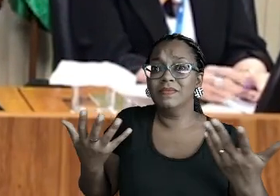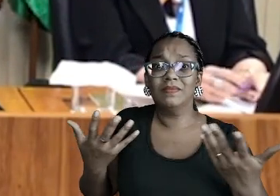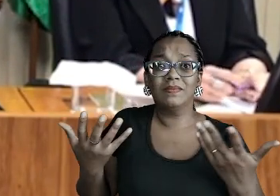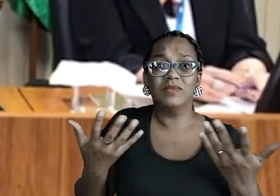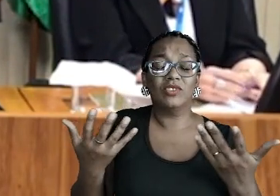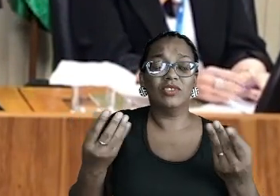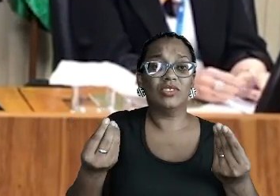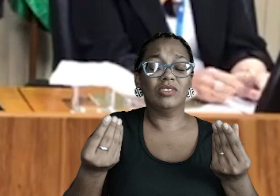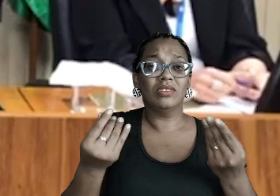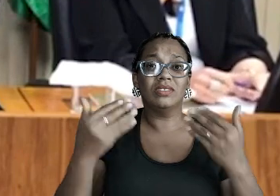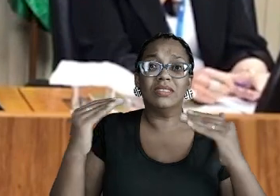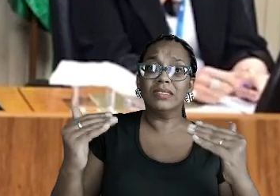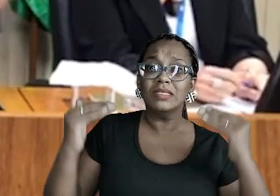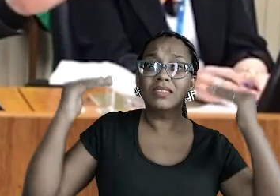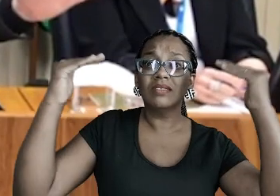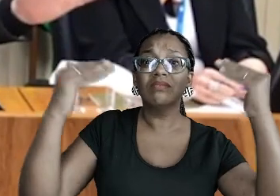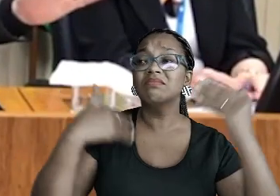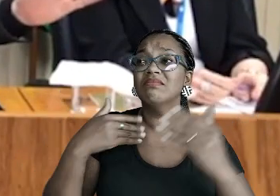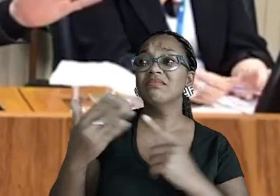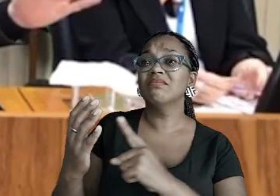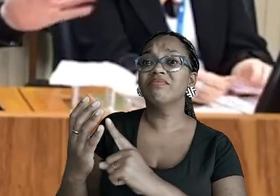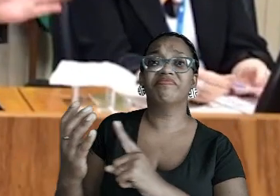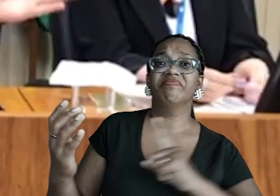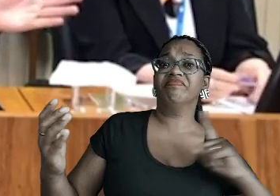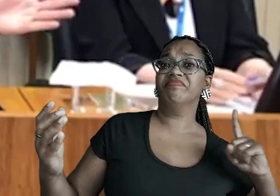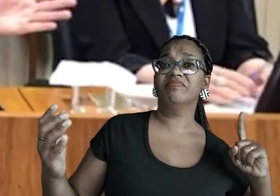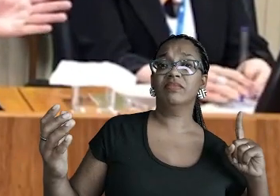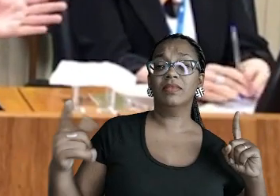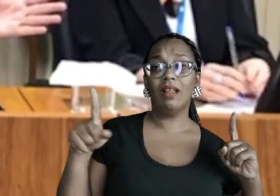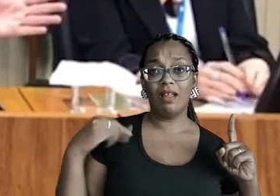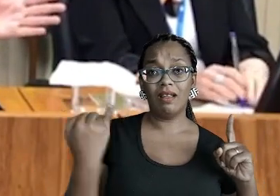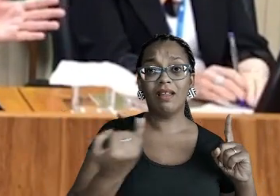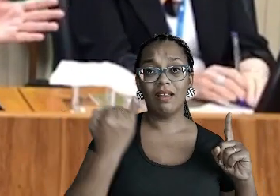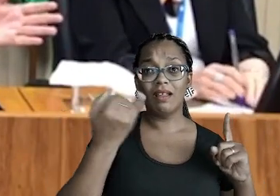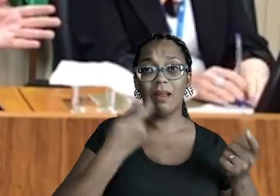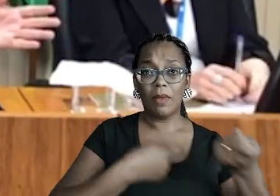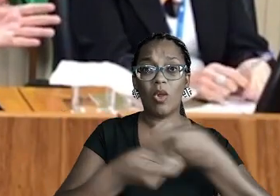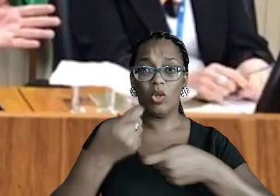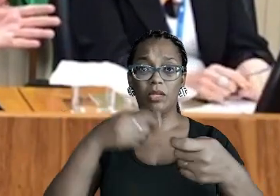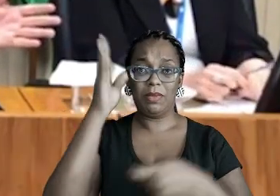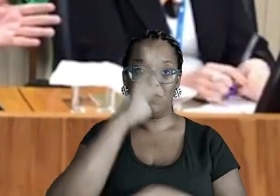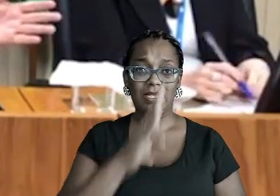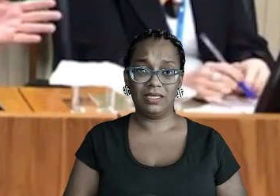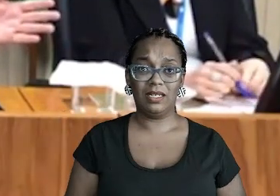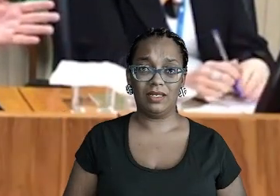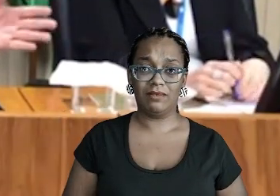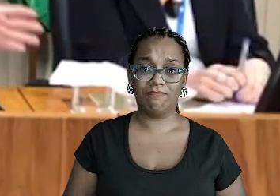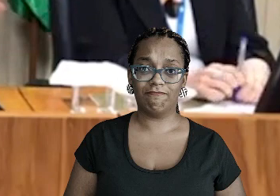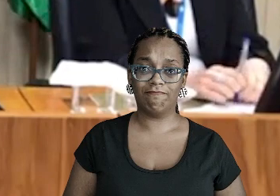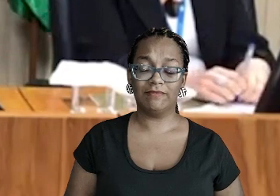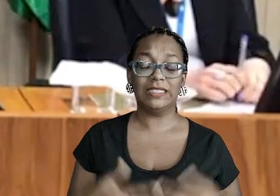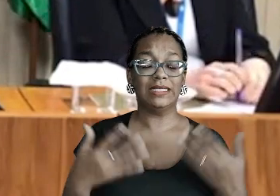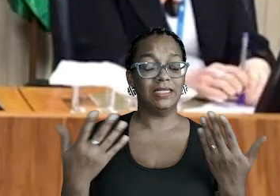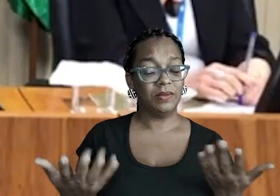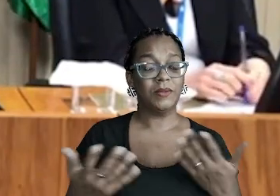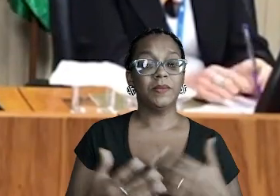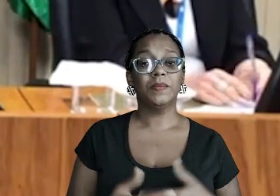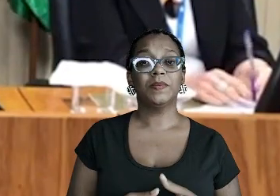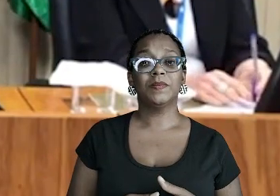de grandes operador se afasta do mercado que é fundamental para economia brasileira Então